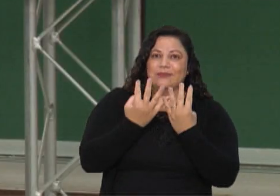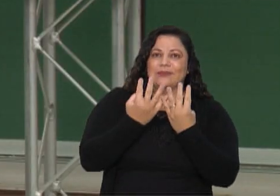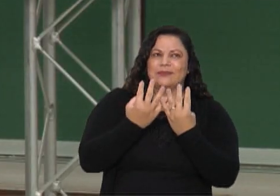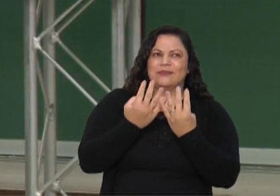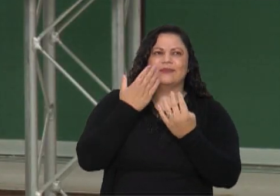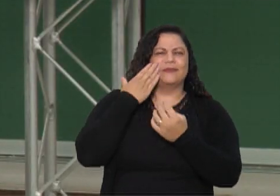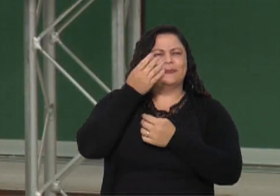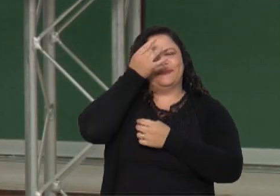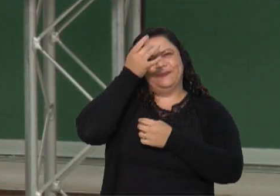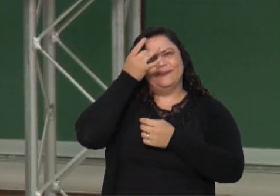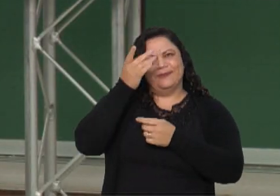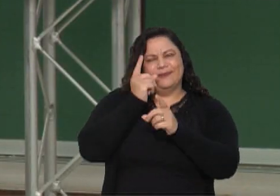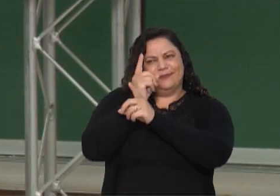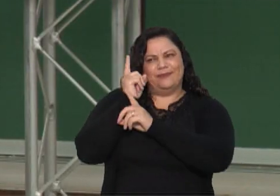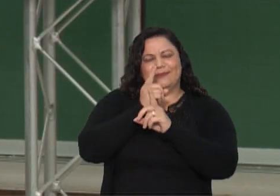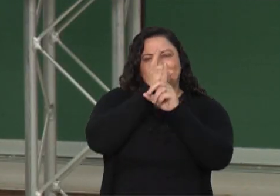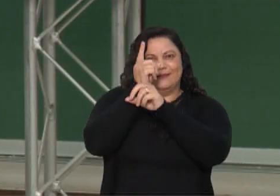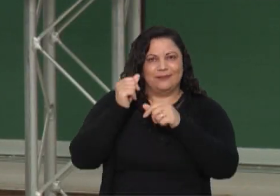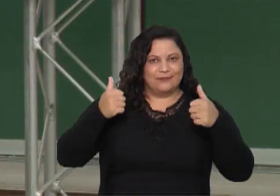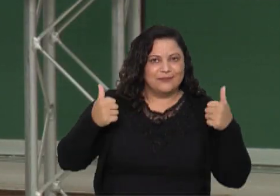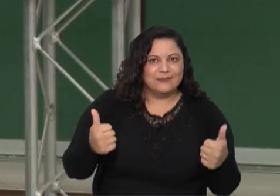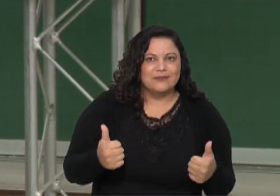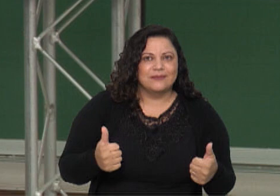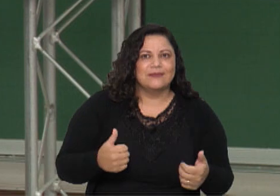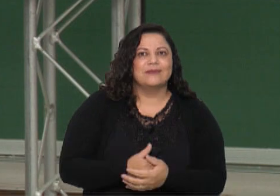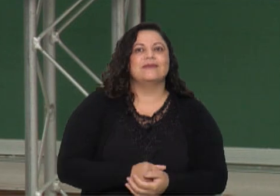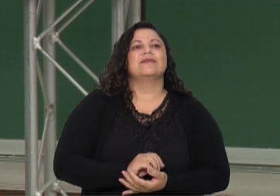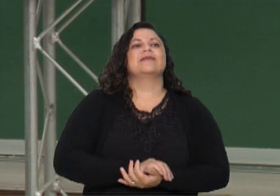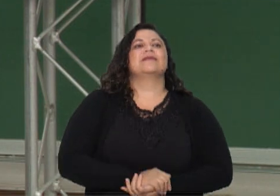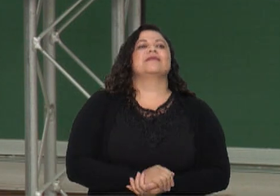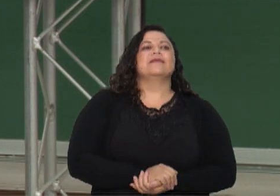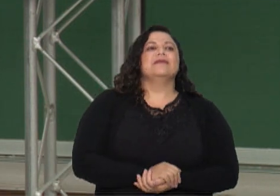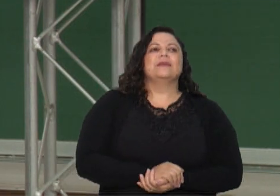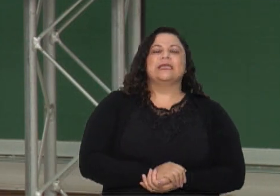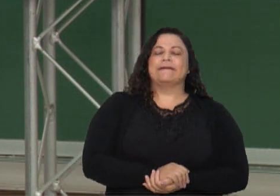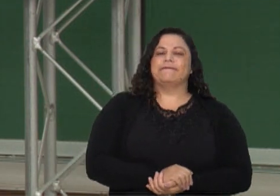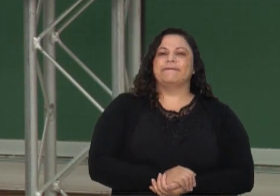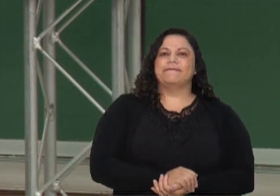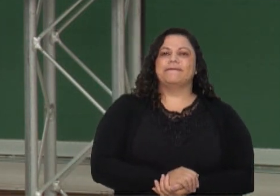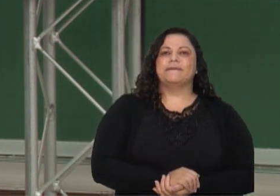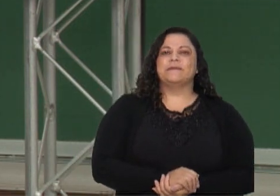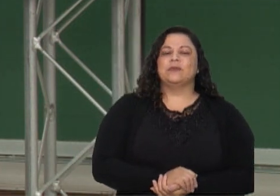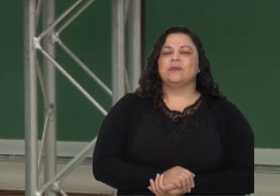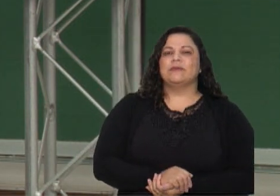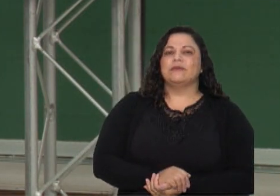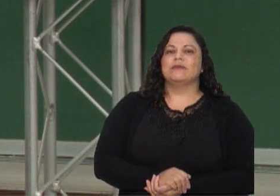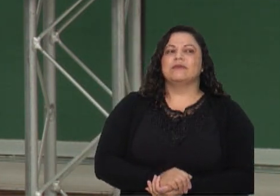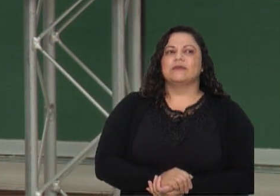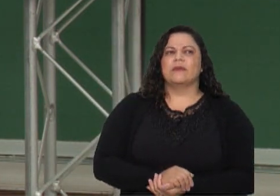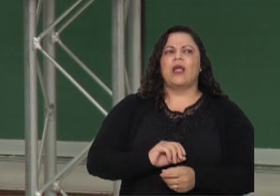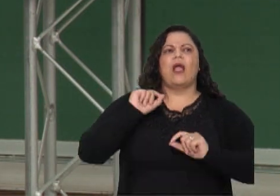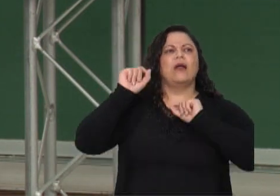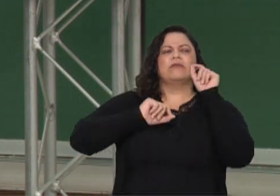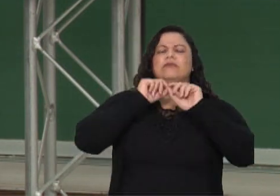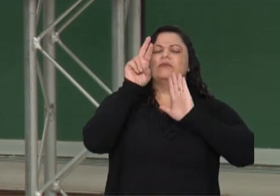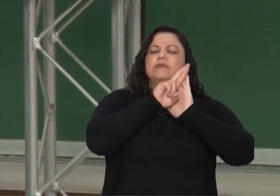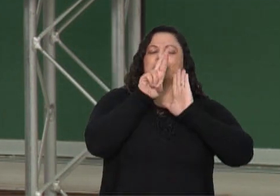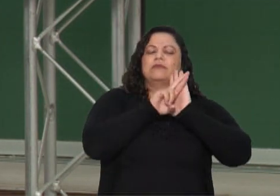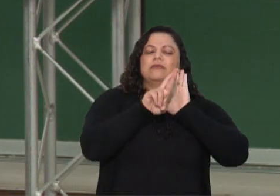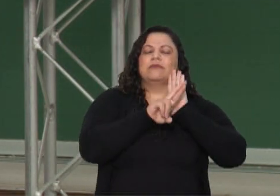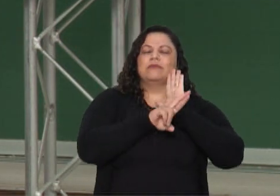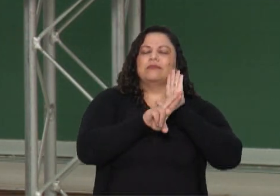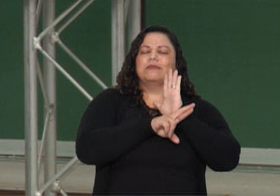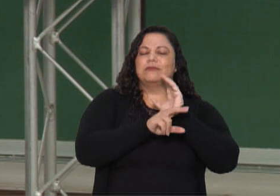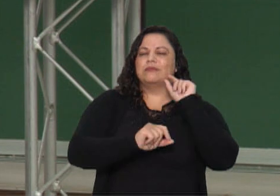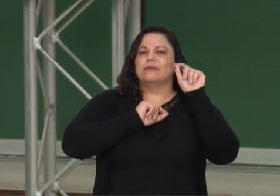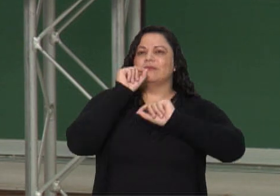Bem mais fácil de encontrar, não é? Muito bem. Olha só, vou trazer aqui como é as regras de como que você pode